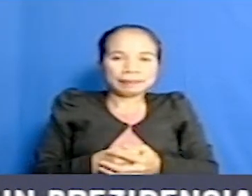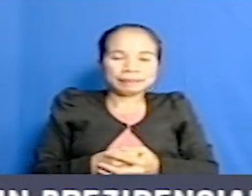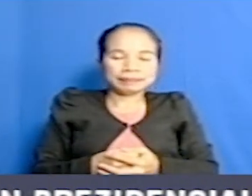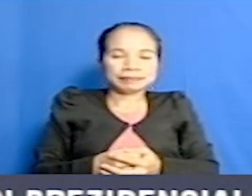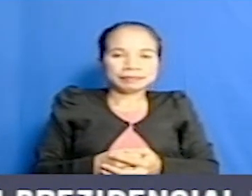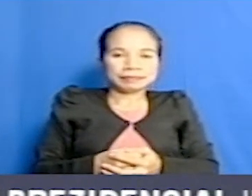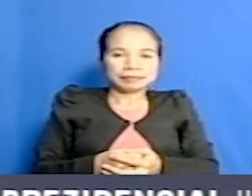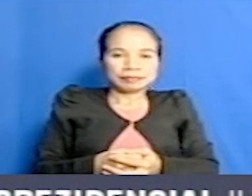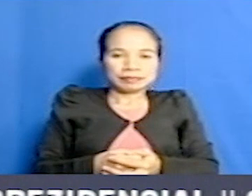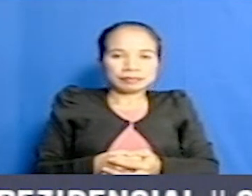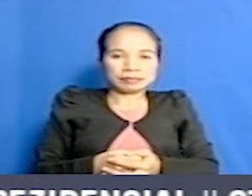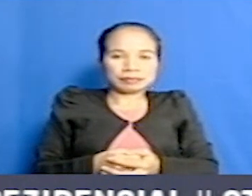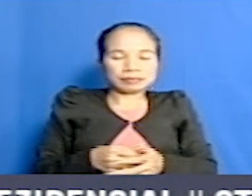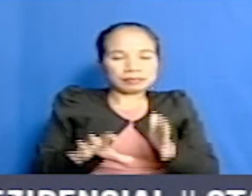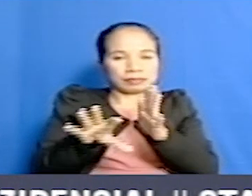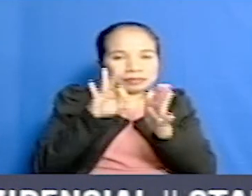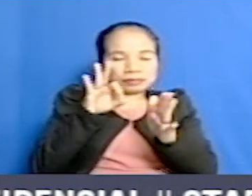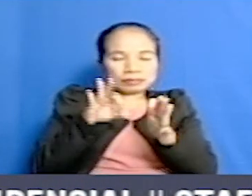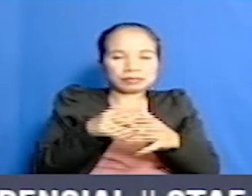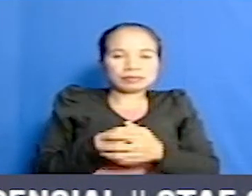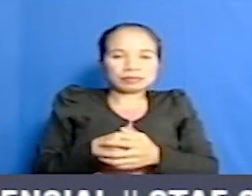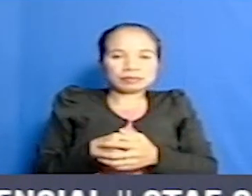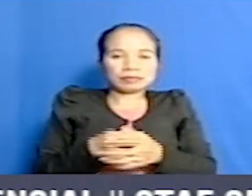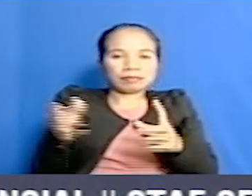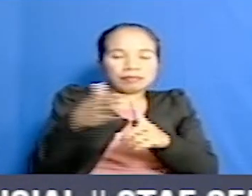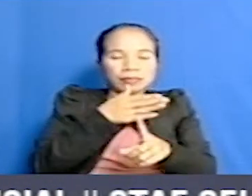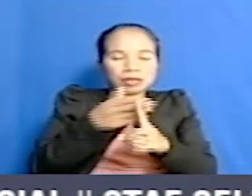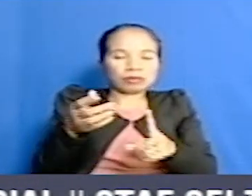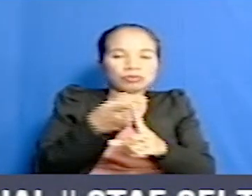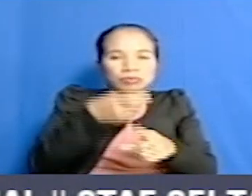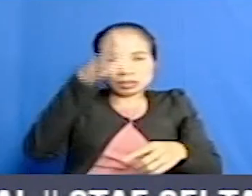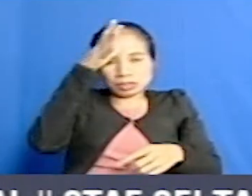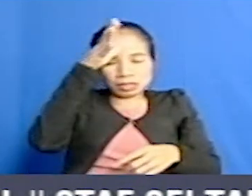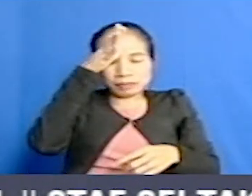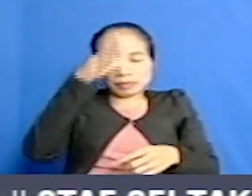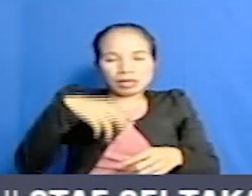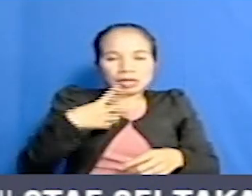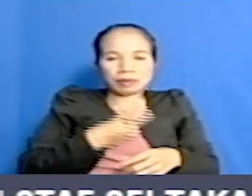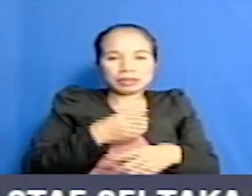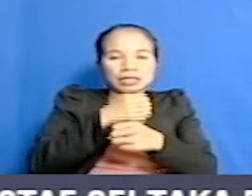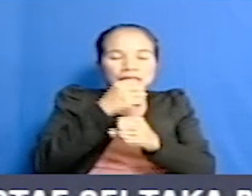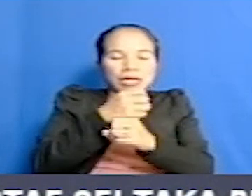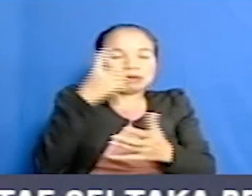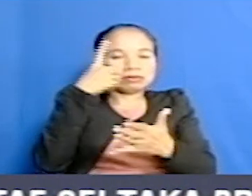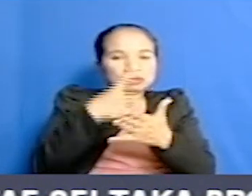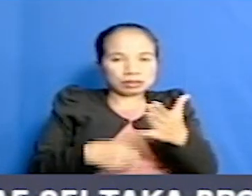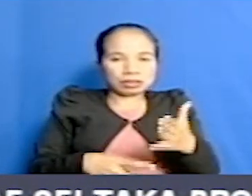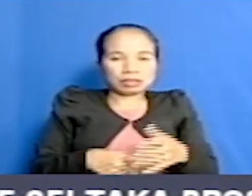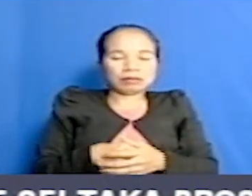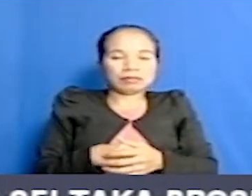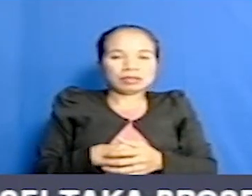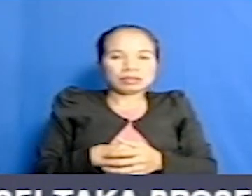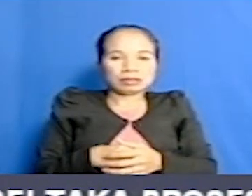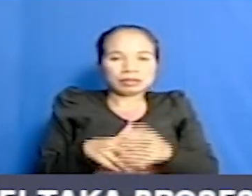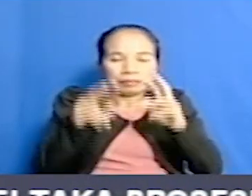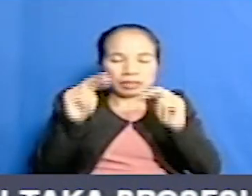então nemos dela uma retamos a tortura são sin amanda si então a mi se halo saída de mac halo la precisa to